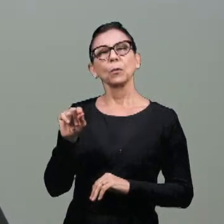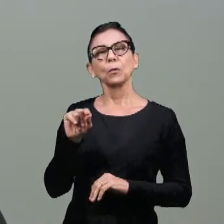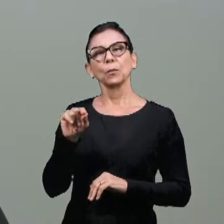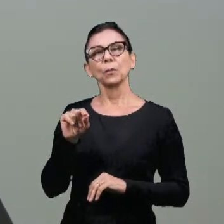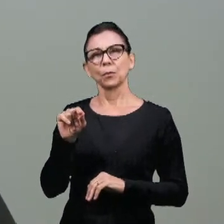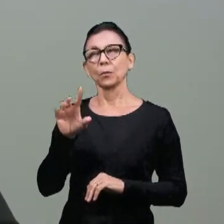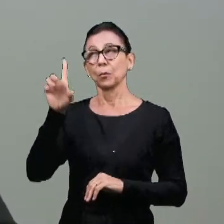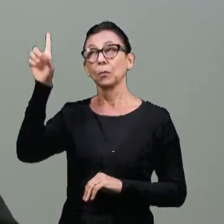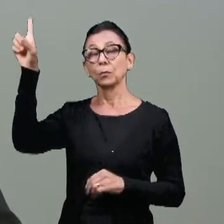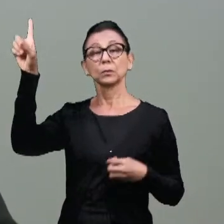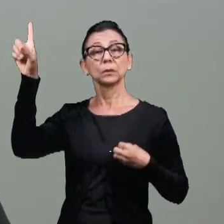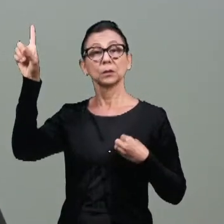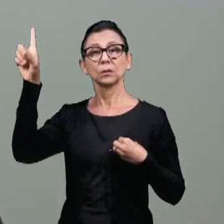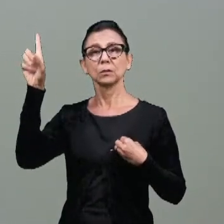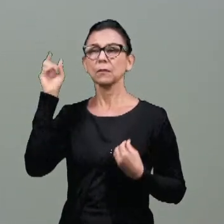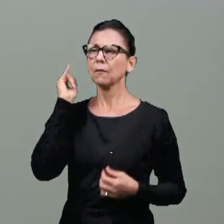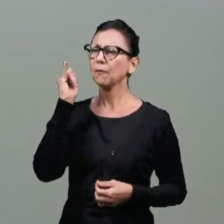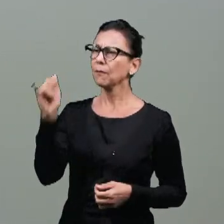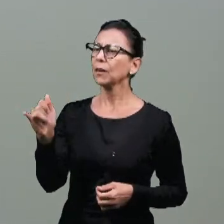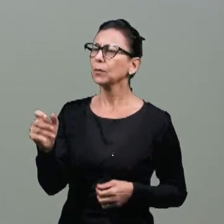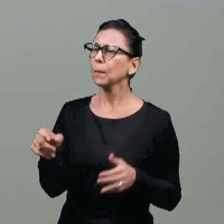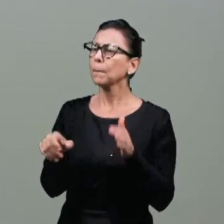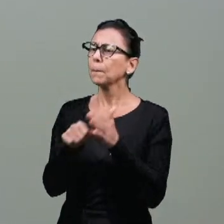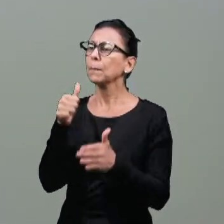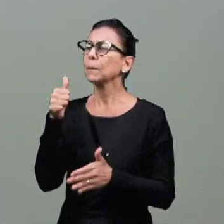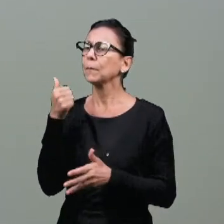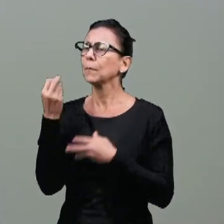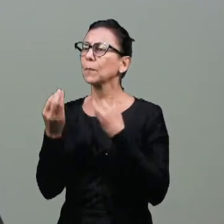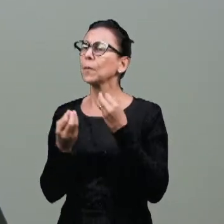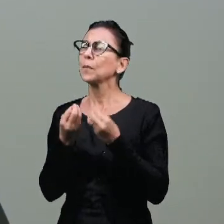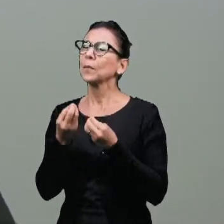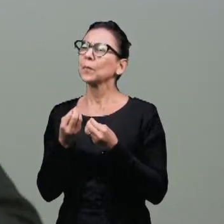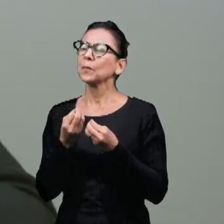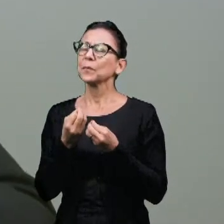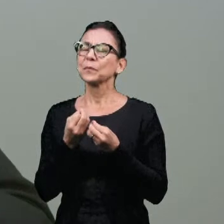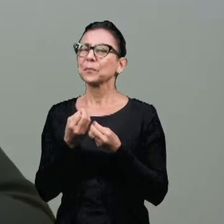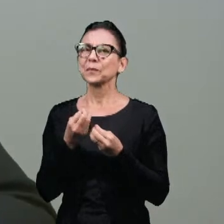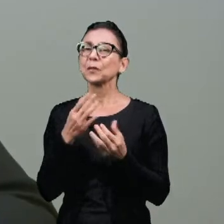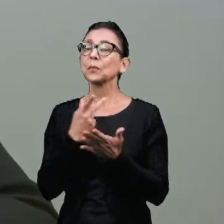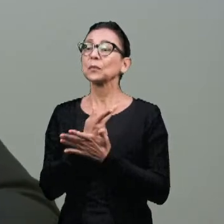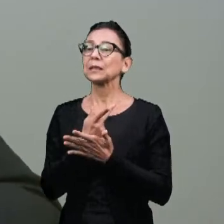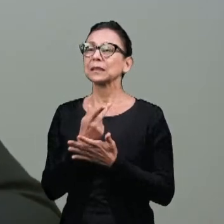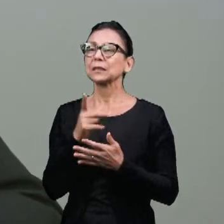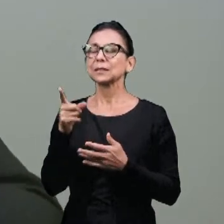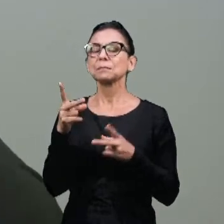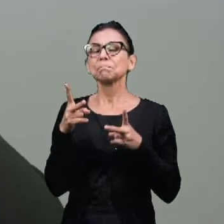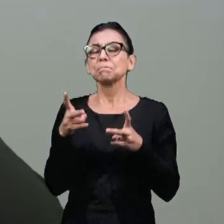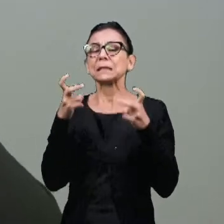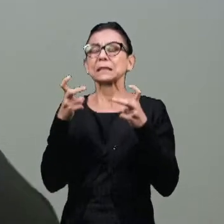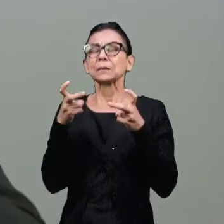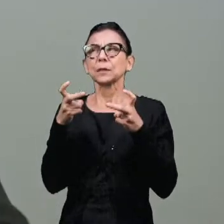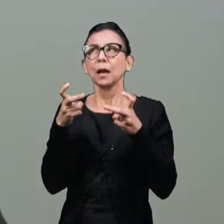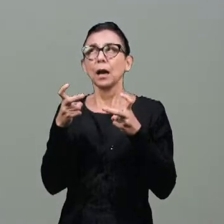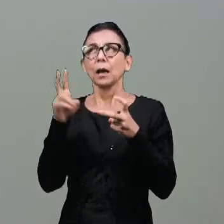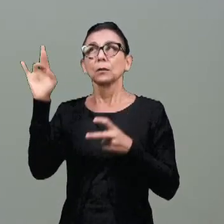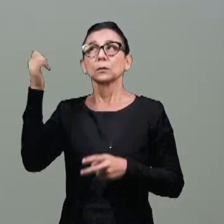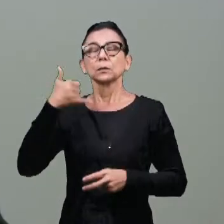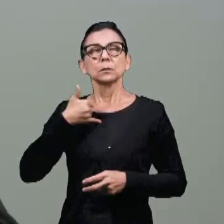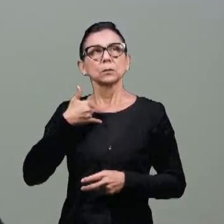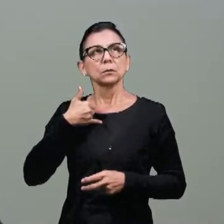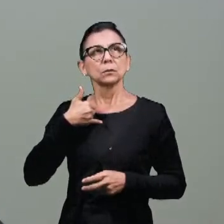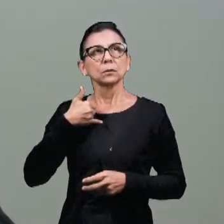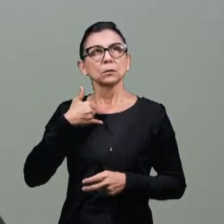Deus vivo falou com o pastor João da Mata? Qual foi a primeira vez e o senhor percebeu, discerniu, o Senhor está falando